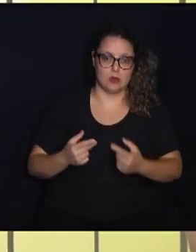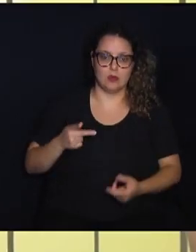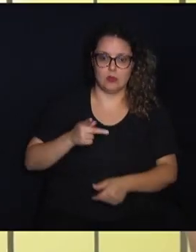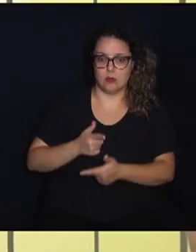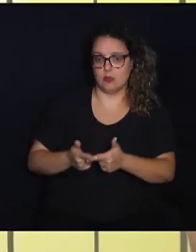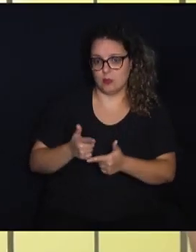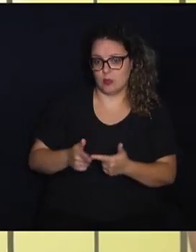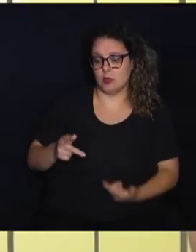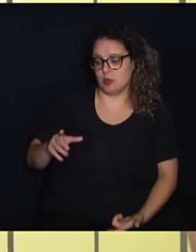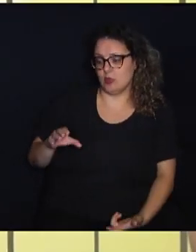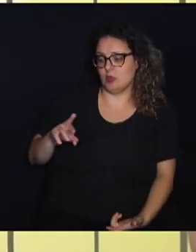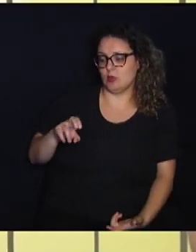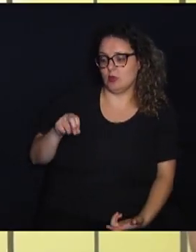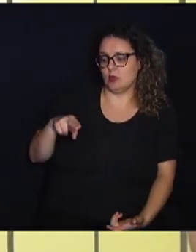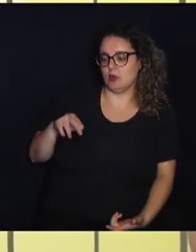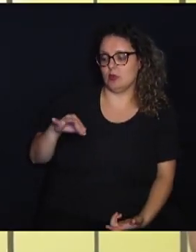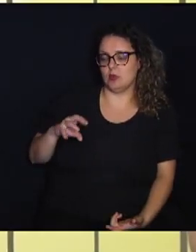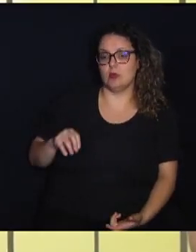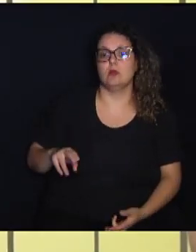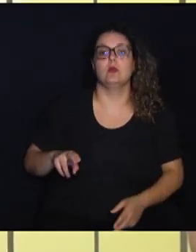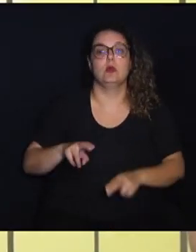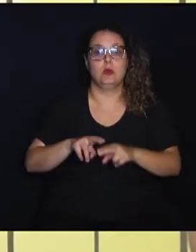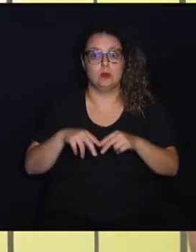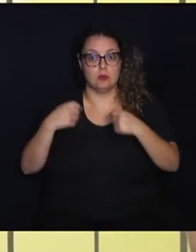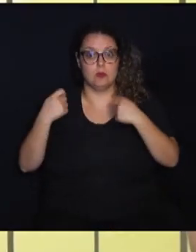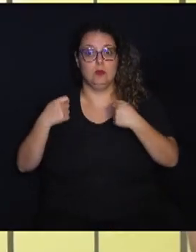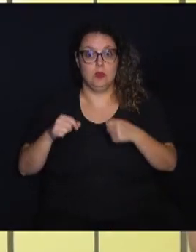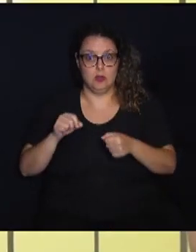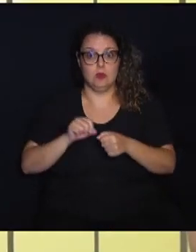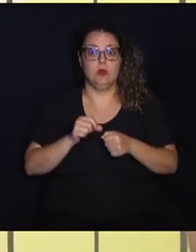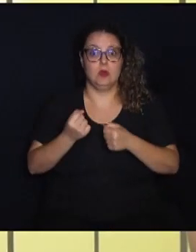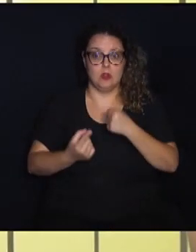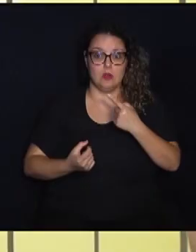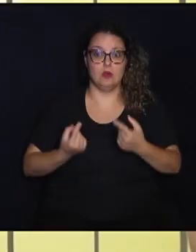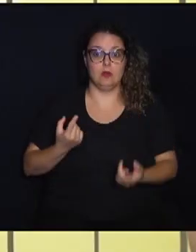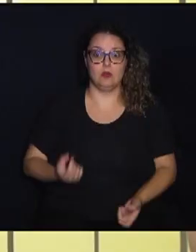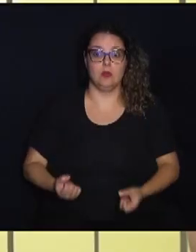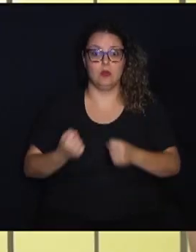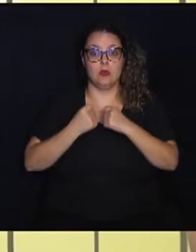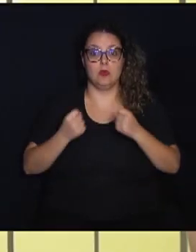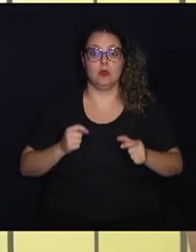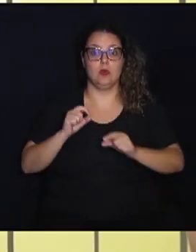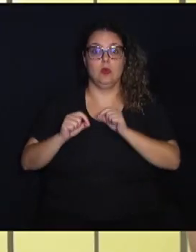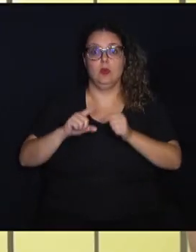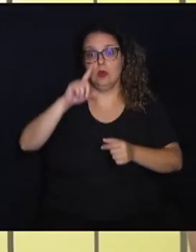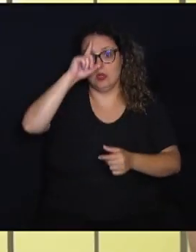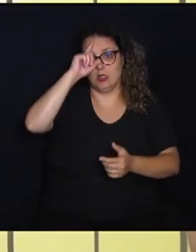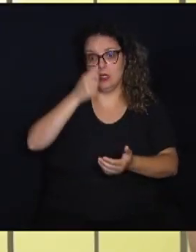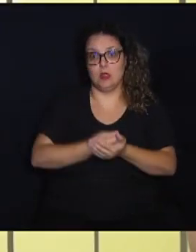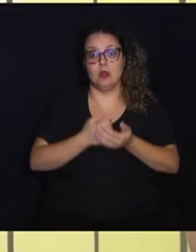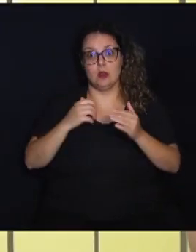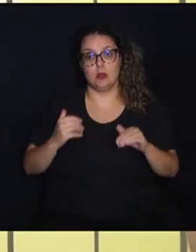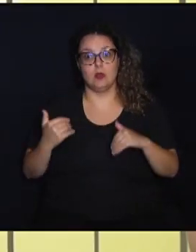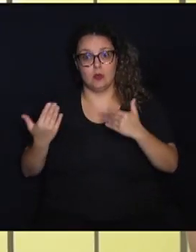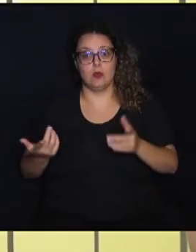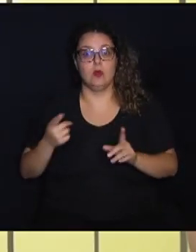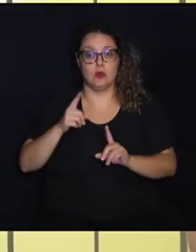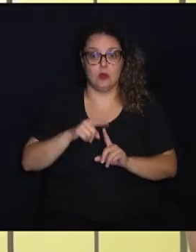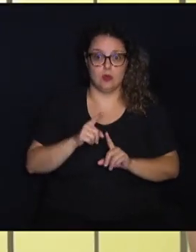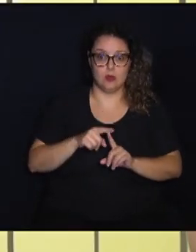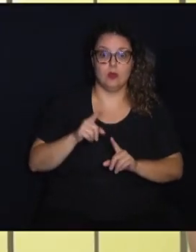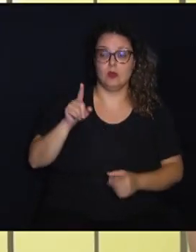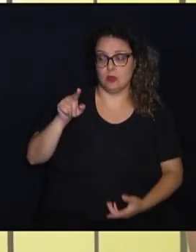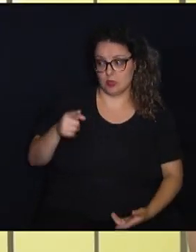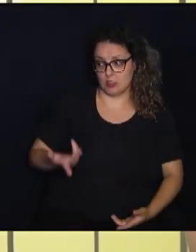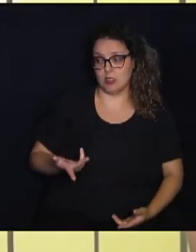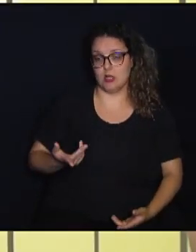muitas vezes, por isso que você deve fazer alguma atividade física. O que determina qual é a modalidade que é a